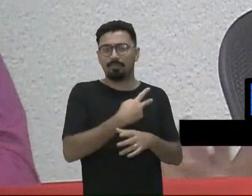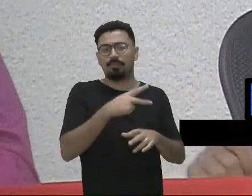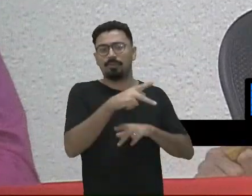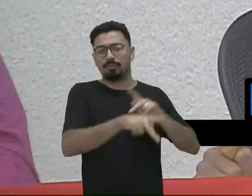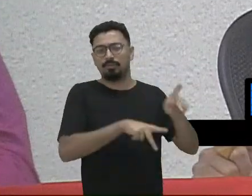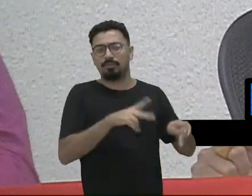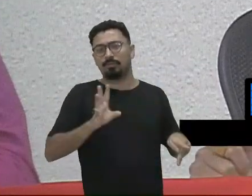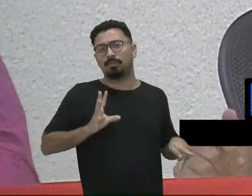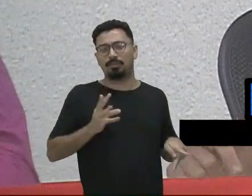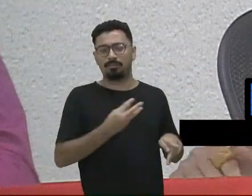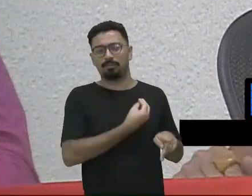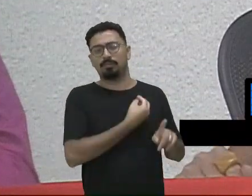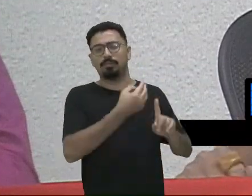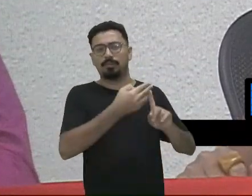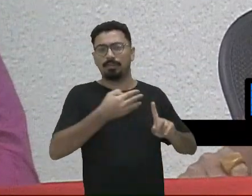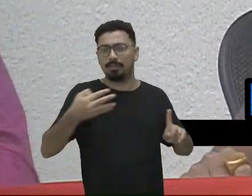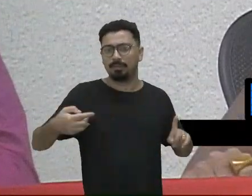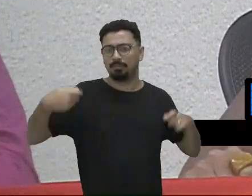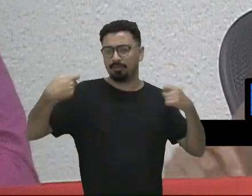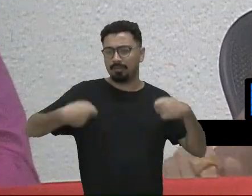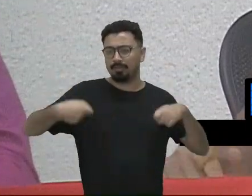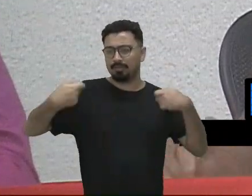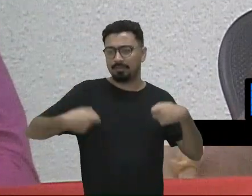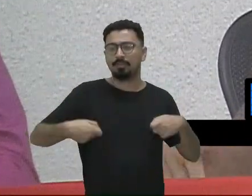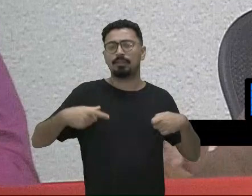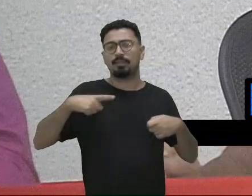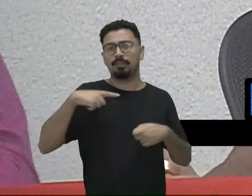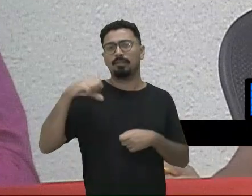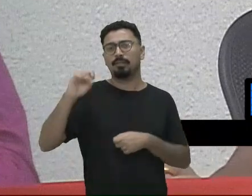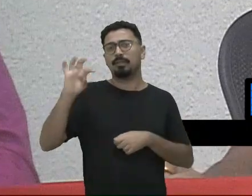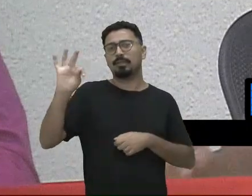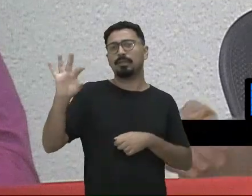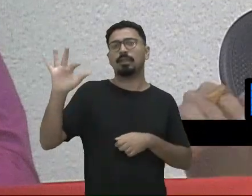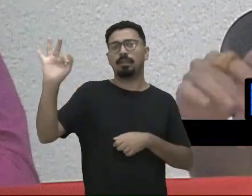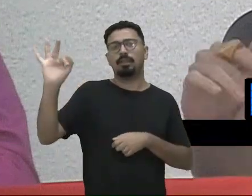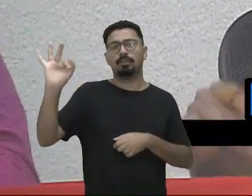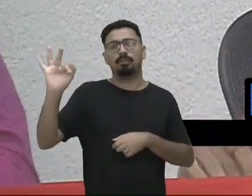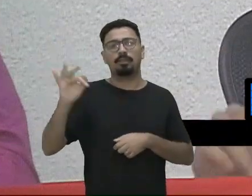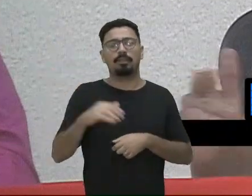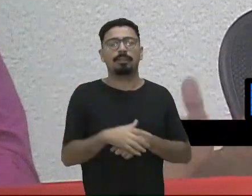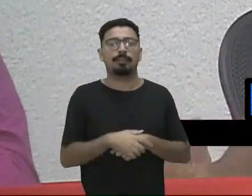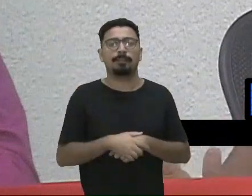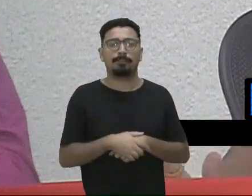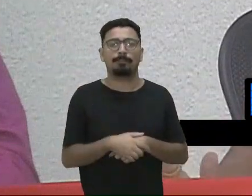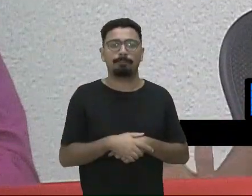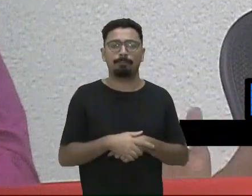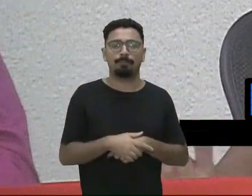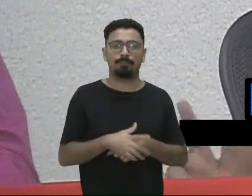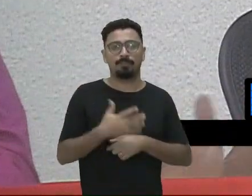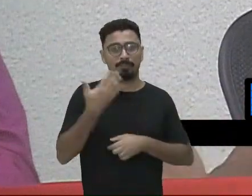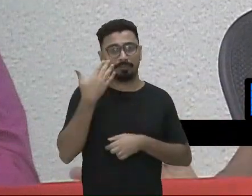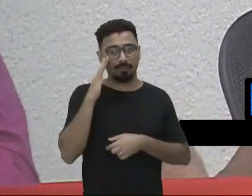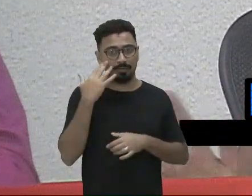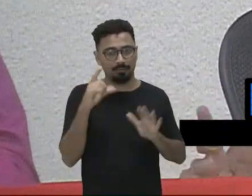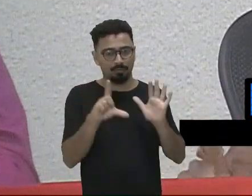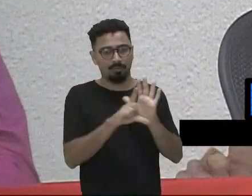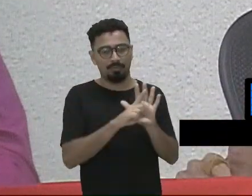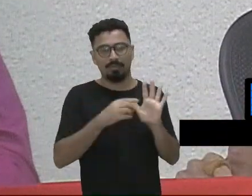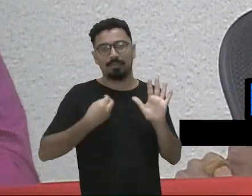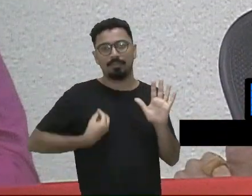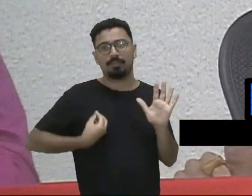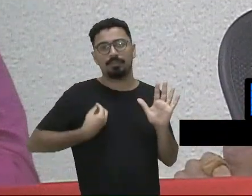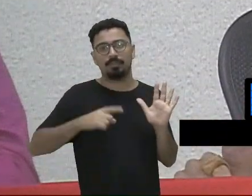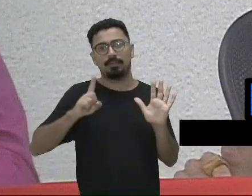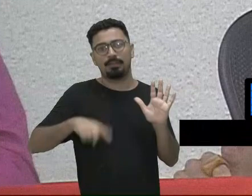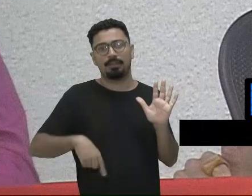população LGBT. Foi necessário o Supremo Tribunal Federal dar um entendimento a uma lei que já existe, que é a Lei